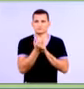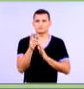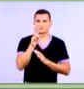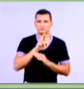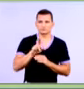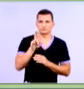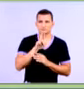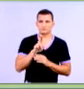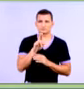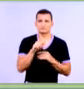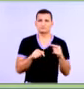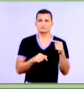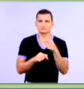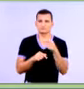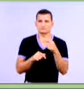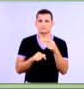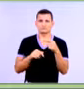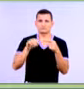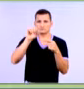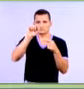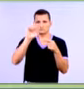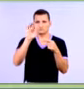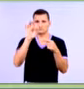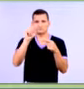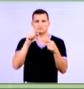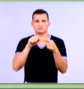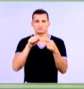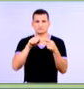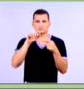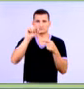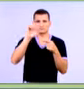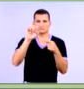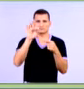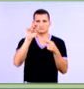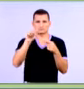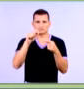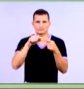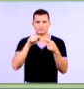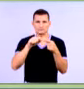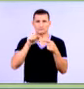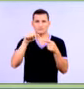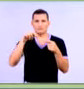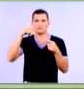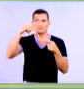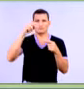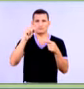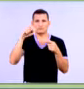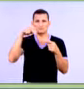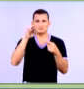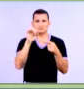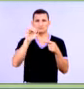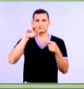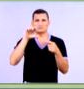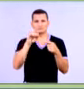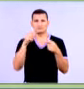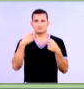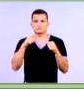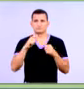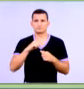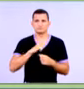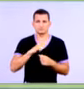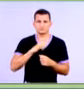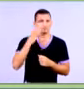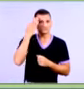essas setas, né, para indicar que são os meus ponteiros de memória. Então, eu tenho que ter quem é o primeiro,